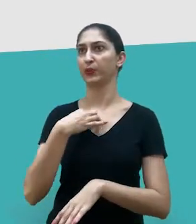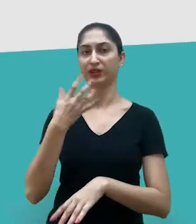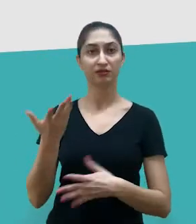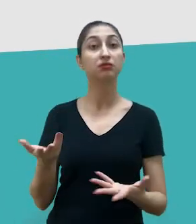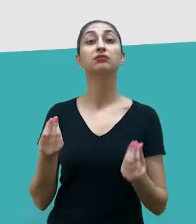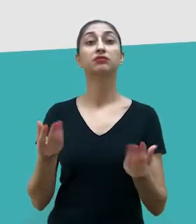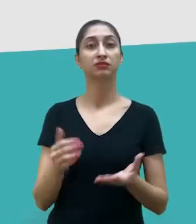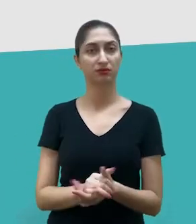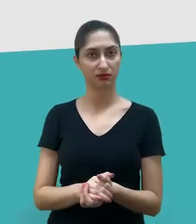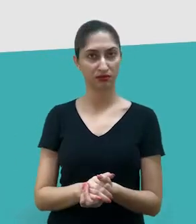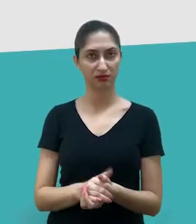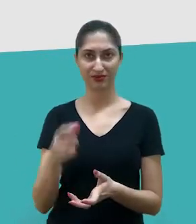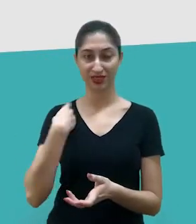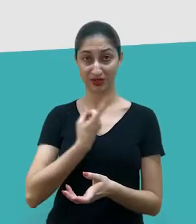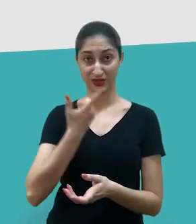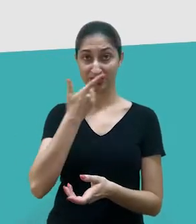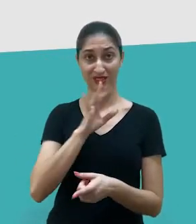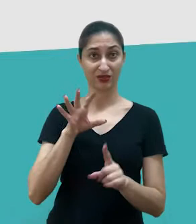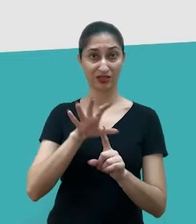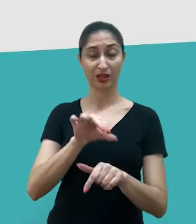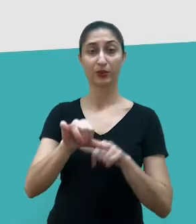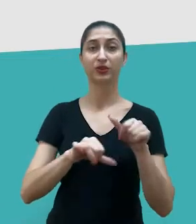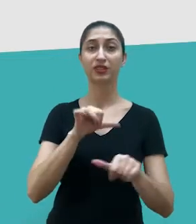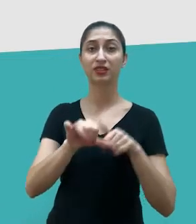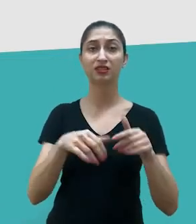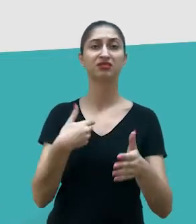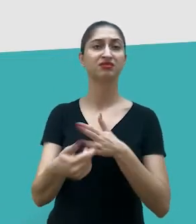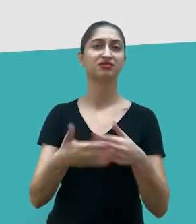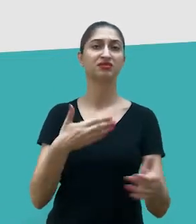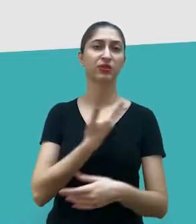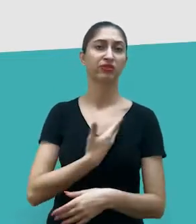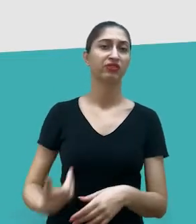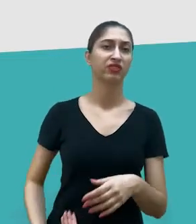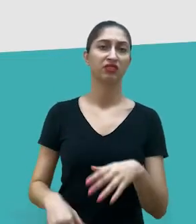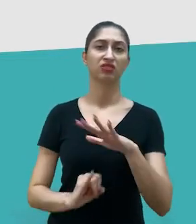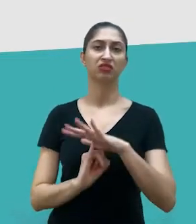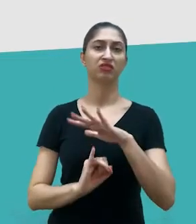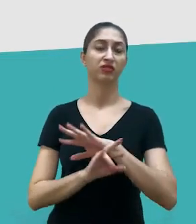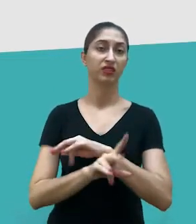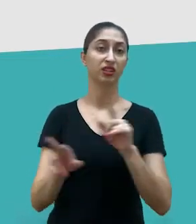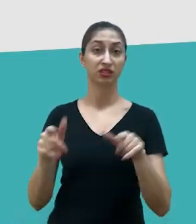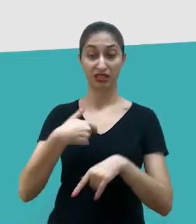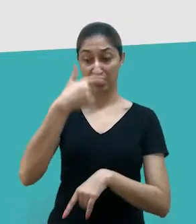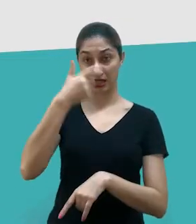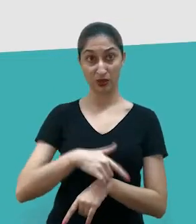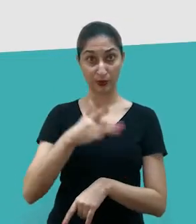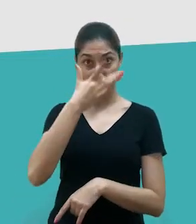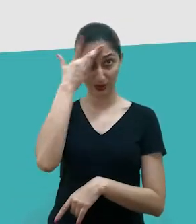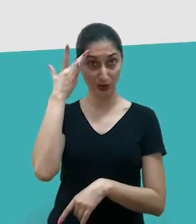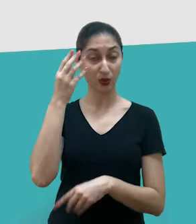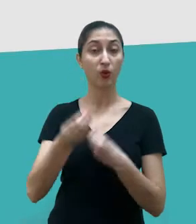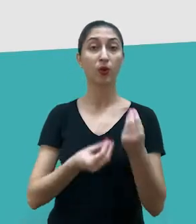como que a gente pode promover a mudança, independente de governo, de instituições, eu enquanto um